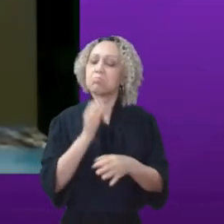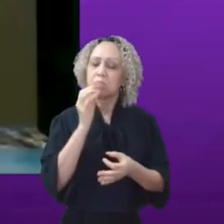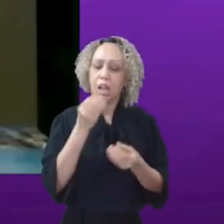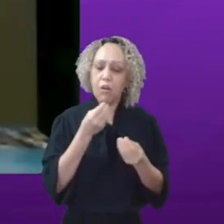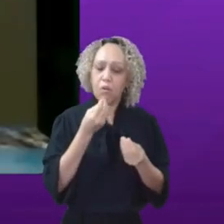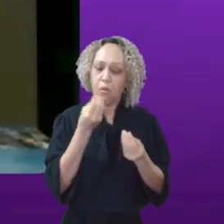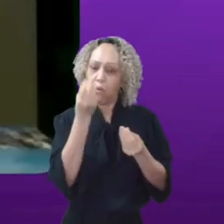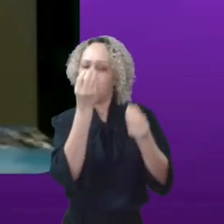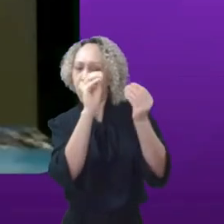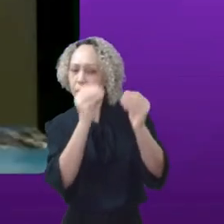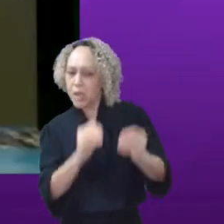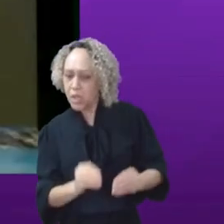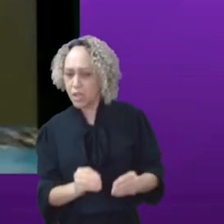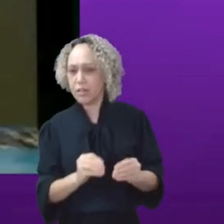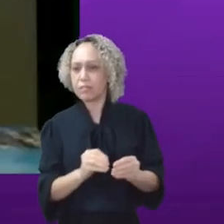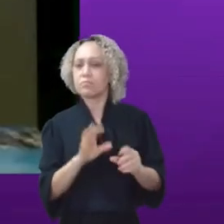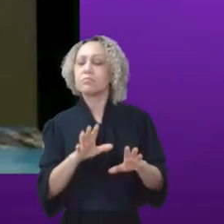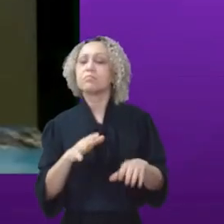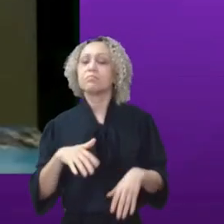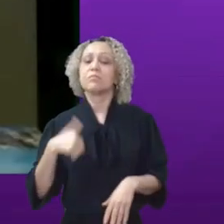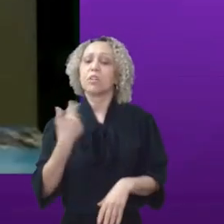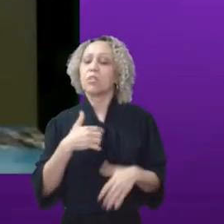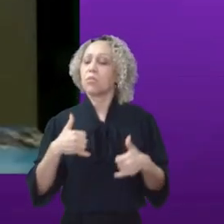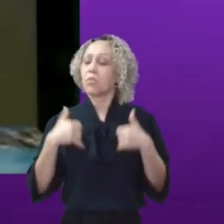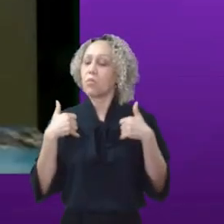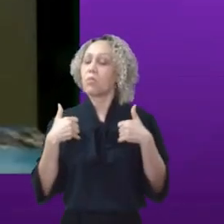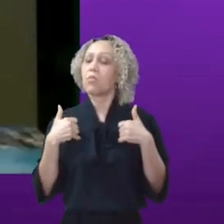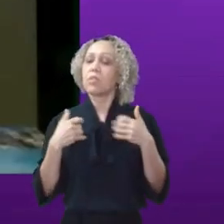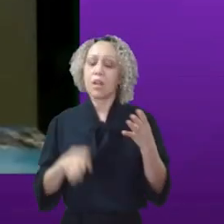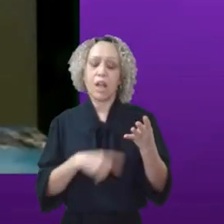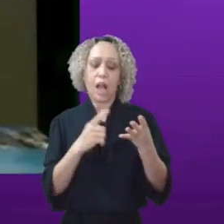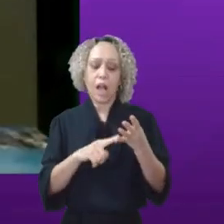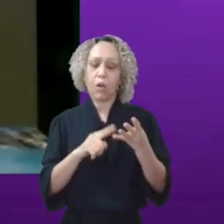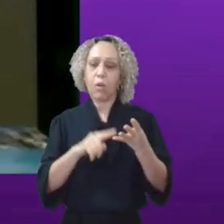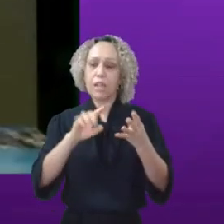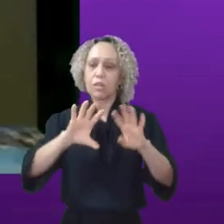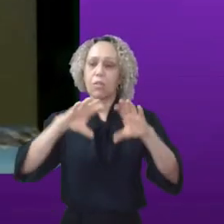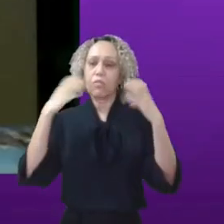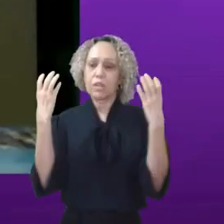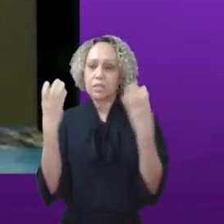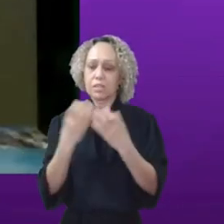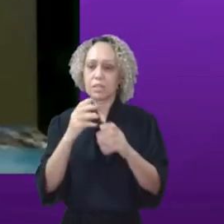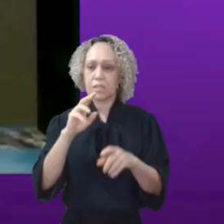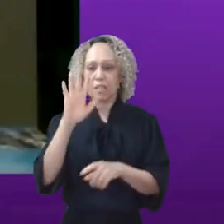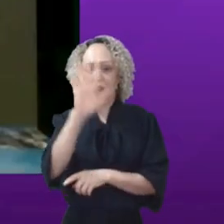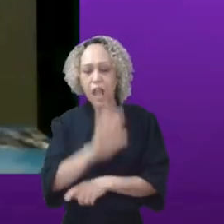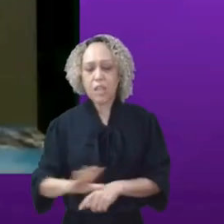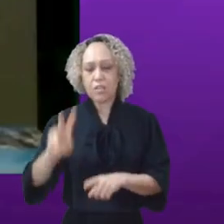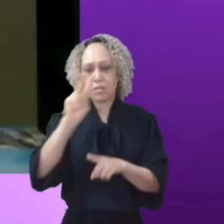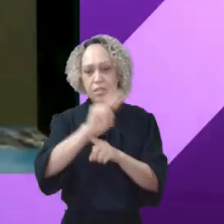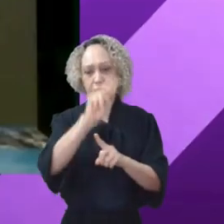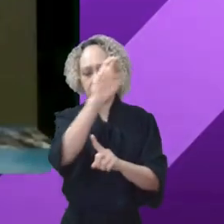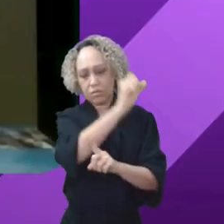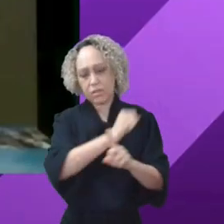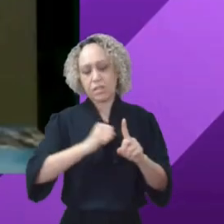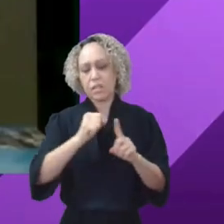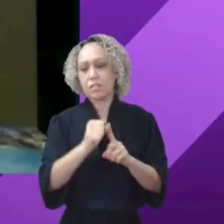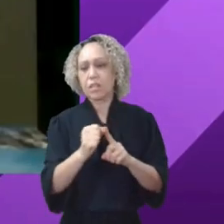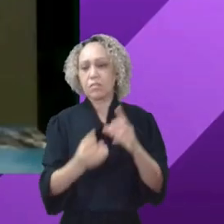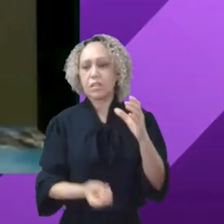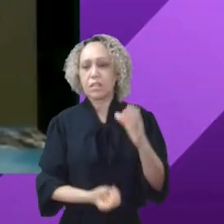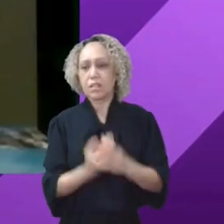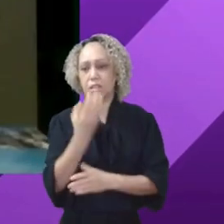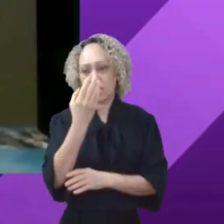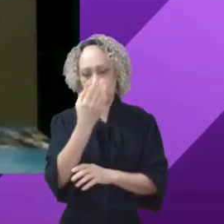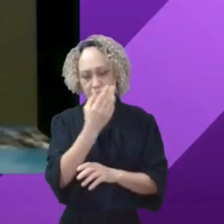quem chamou esta conferência nacional, a 4ª Conferência Nacional de Assistência Social, que cria o Sistema Único